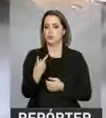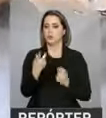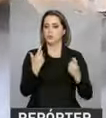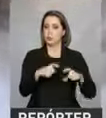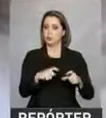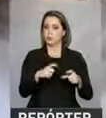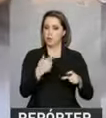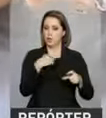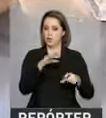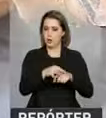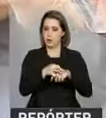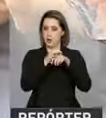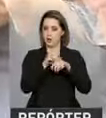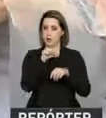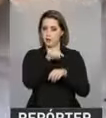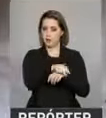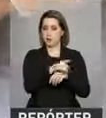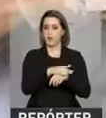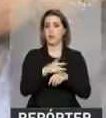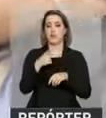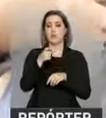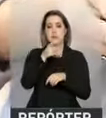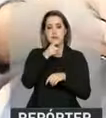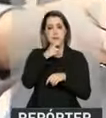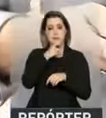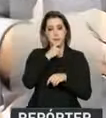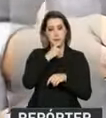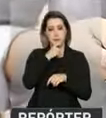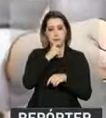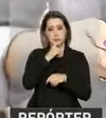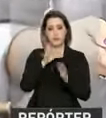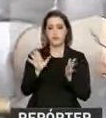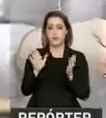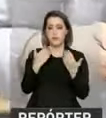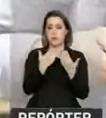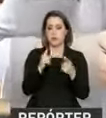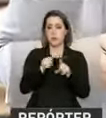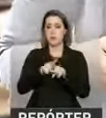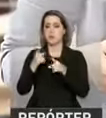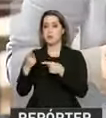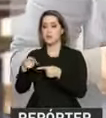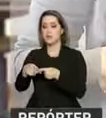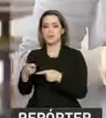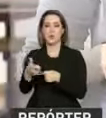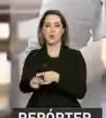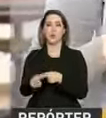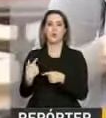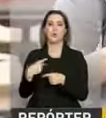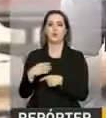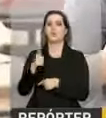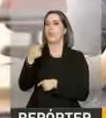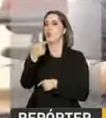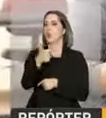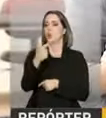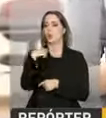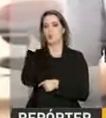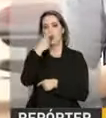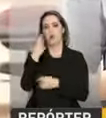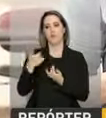mesmo dia. Essa ficou sob refrigeração desde a hora que saiu do supermercado. Já essa outra ficou fora da geladeira por mais de 12